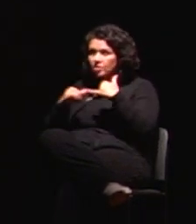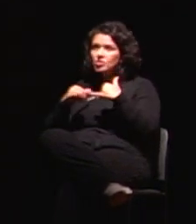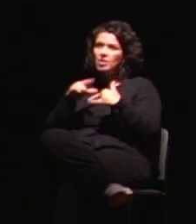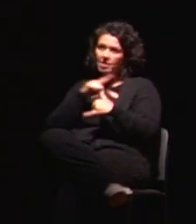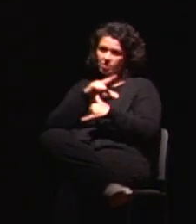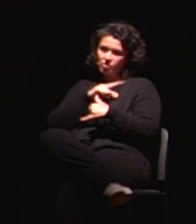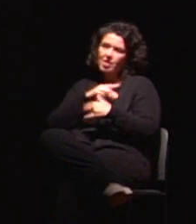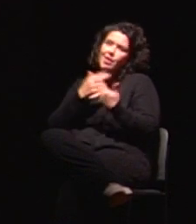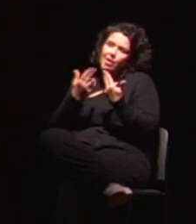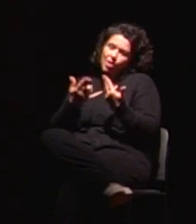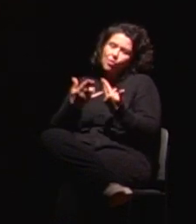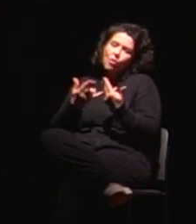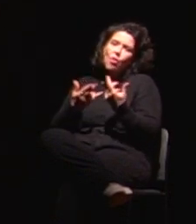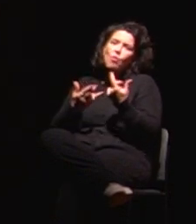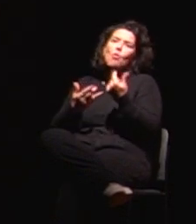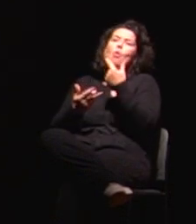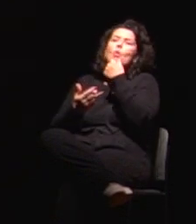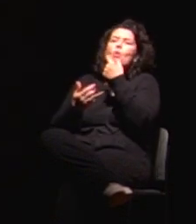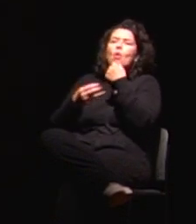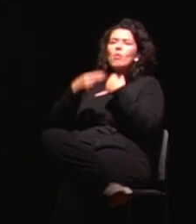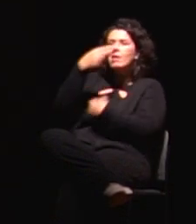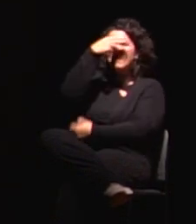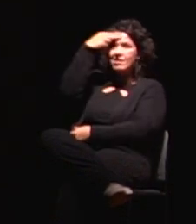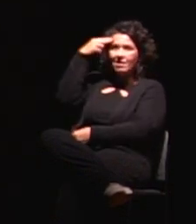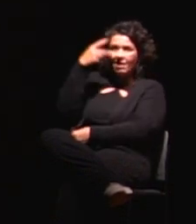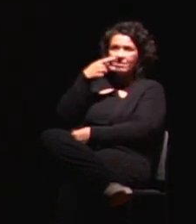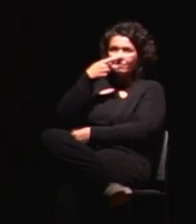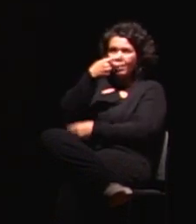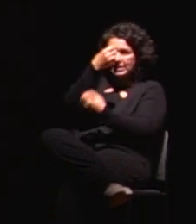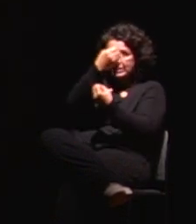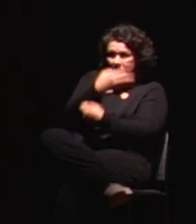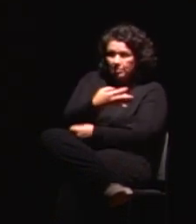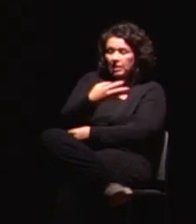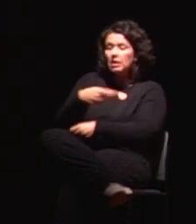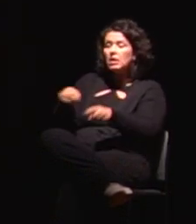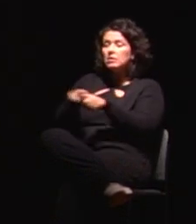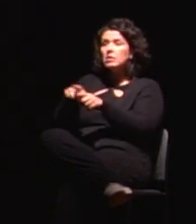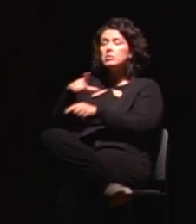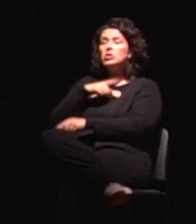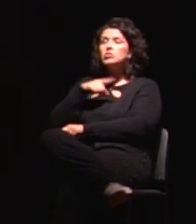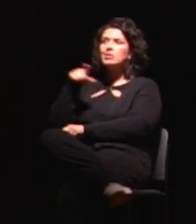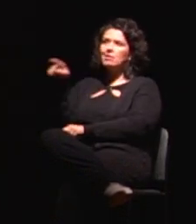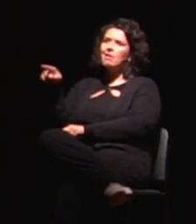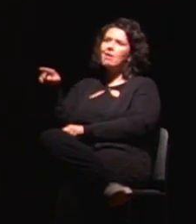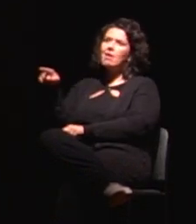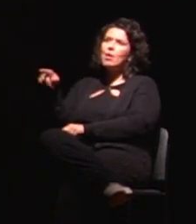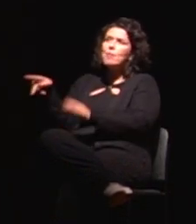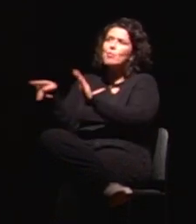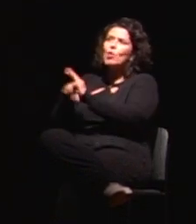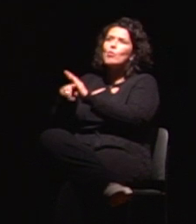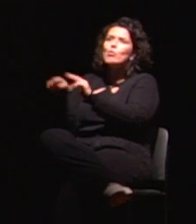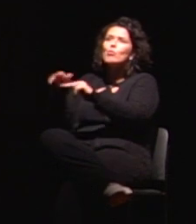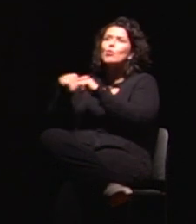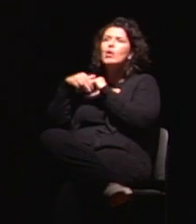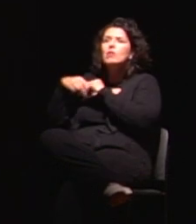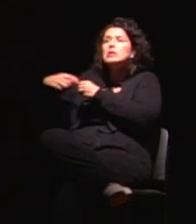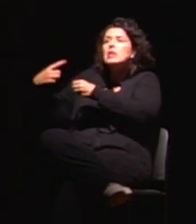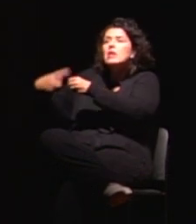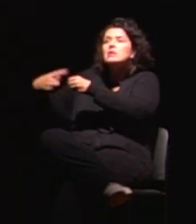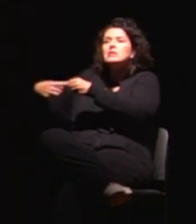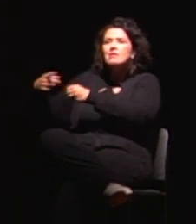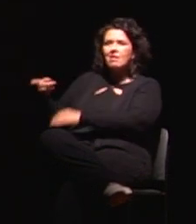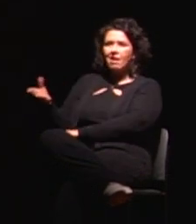Ailton Krenak fala aqui, vinha, eu acho, dessa cidade, é uma cidade linda, bonita, e que